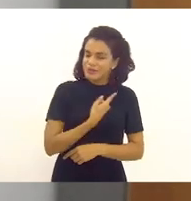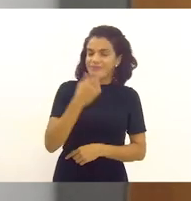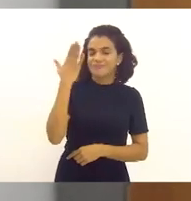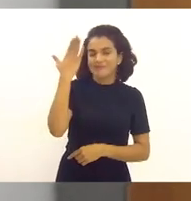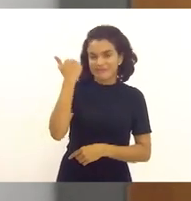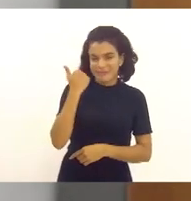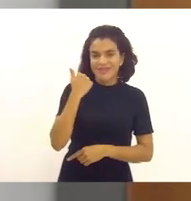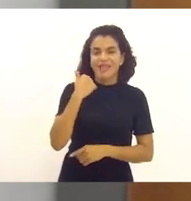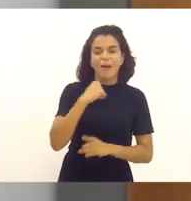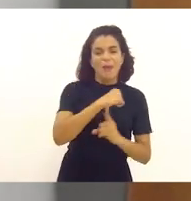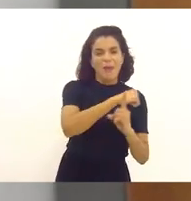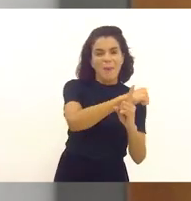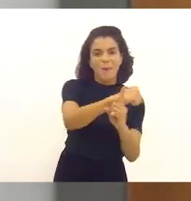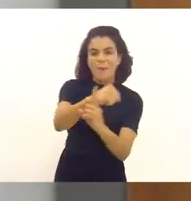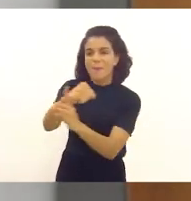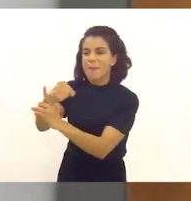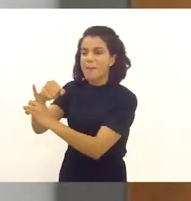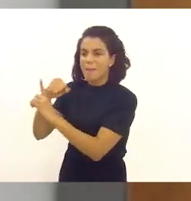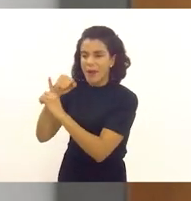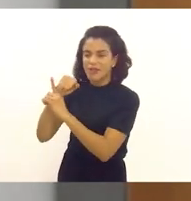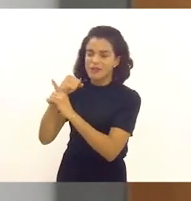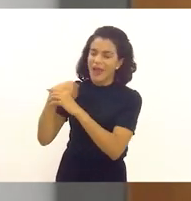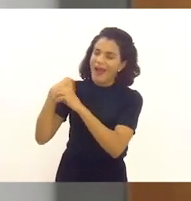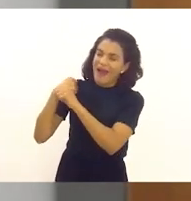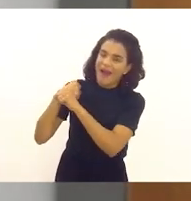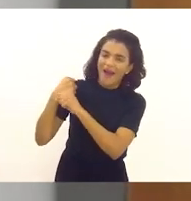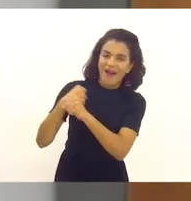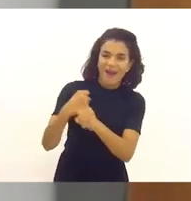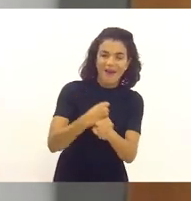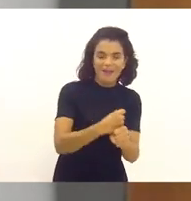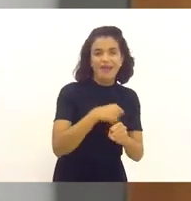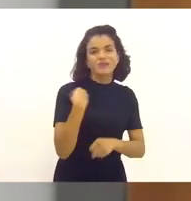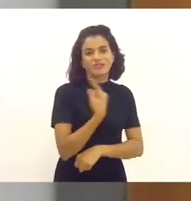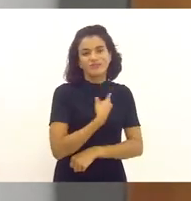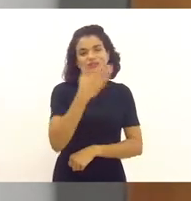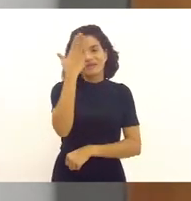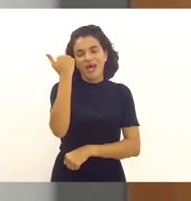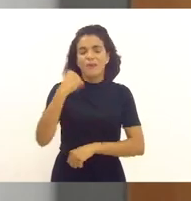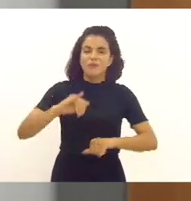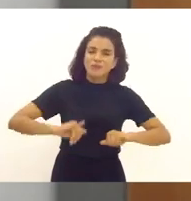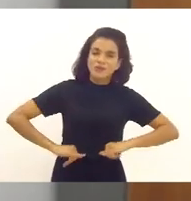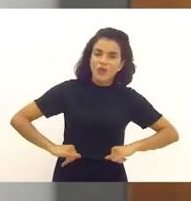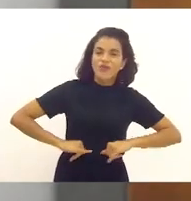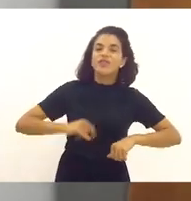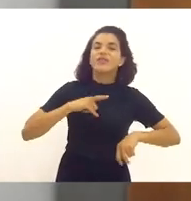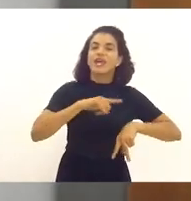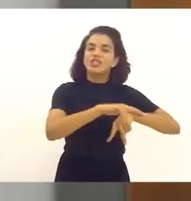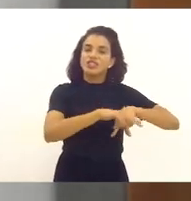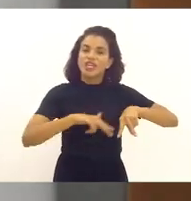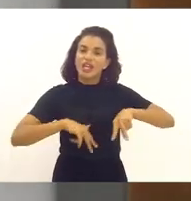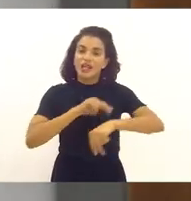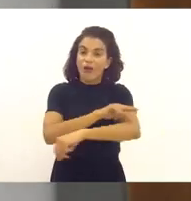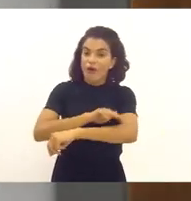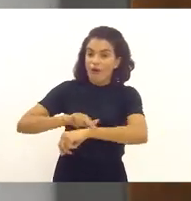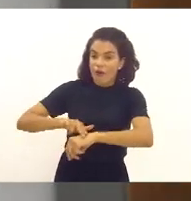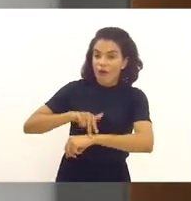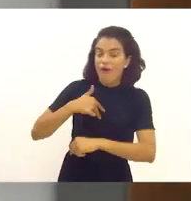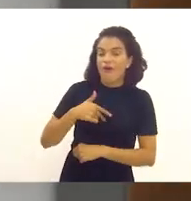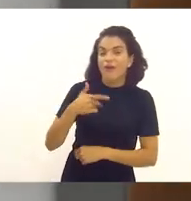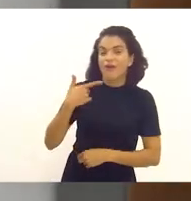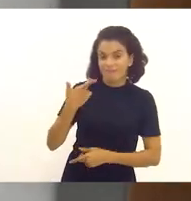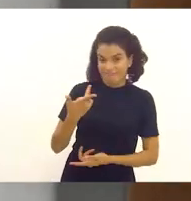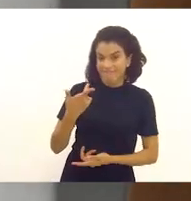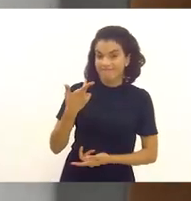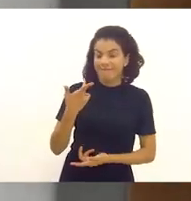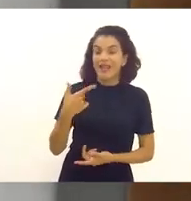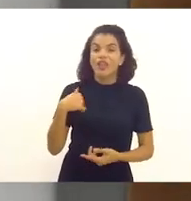do genocídio dessa população de muito tempo e a gente sabe que todos esses sofrimento ele tem gênero ele tem raça e tem classe nós